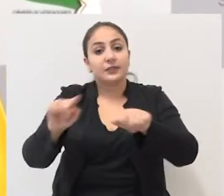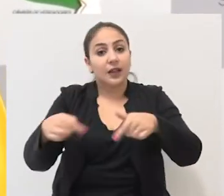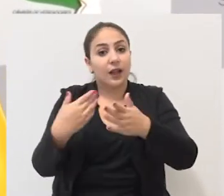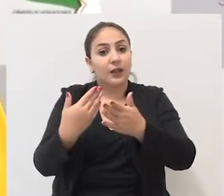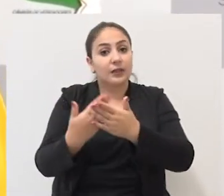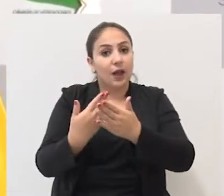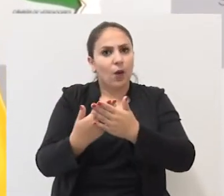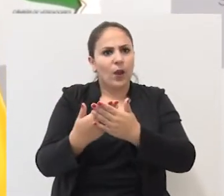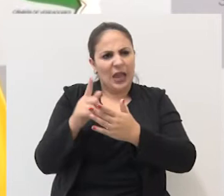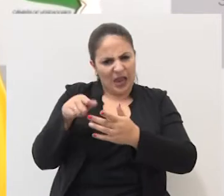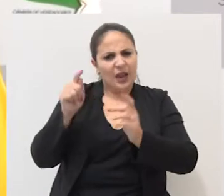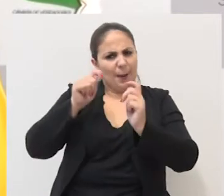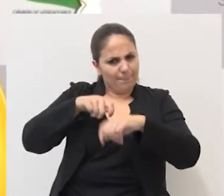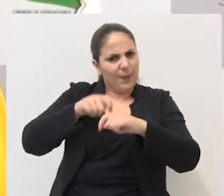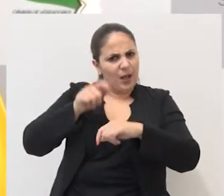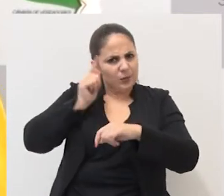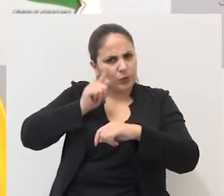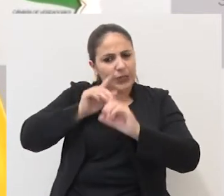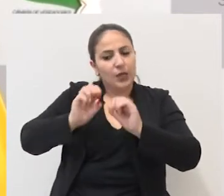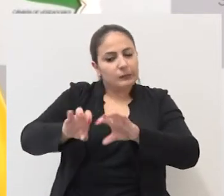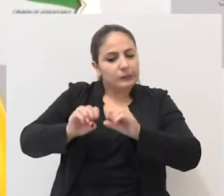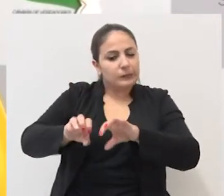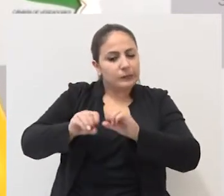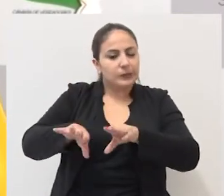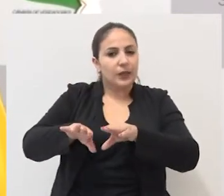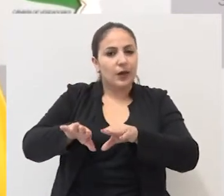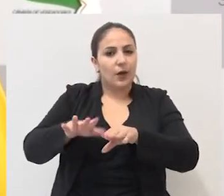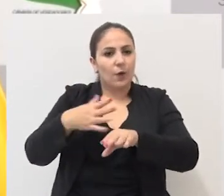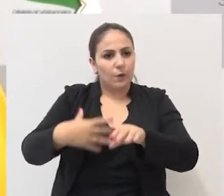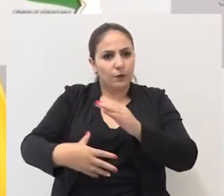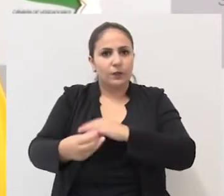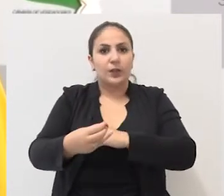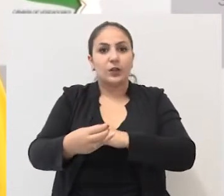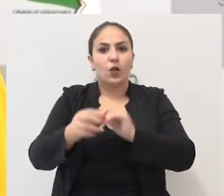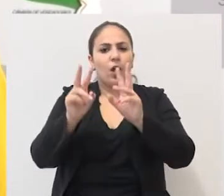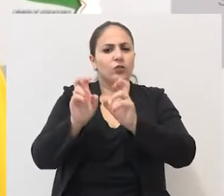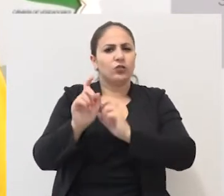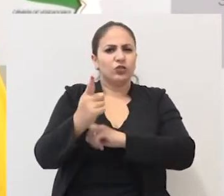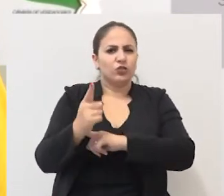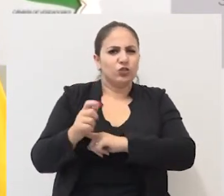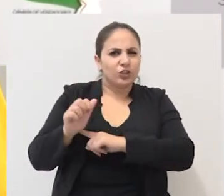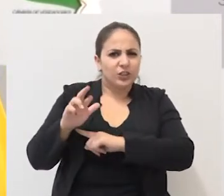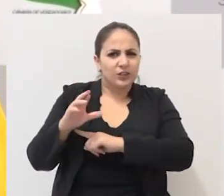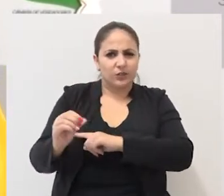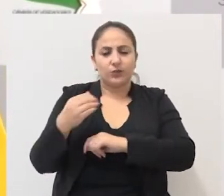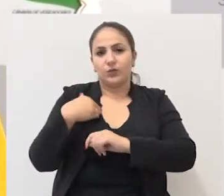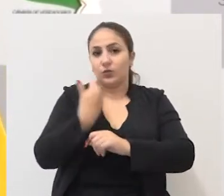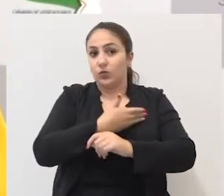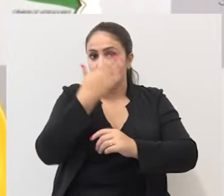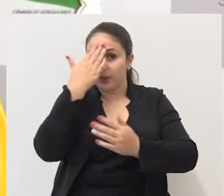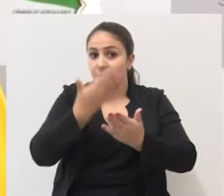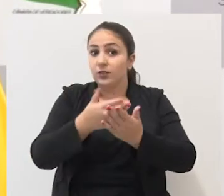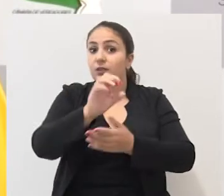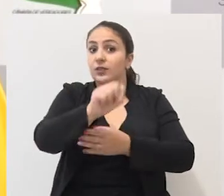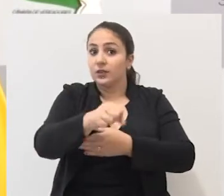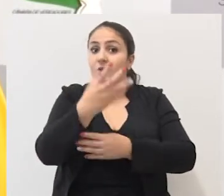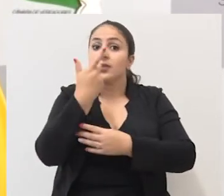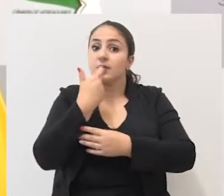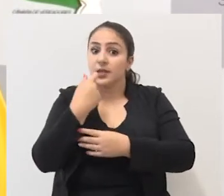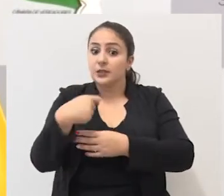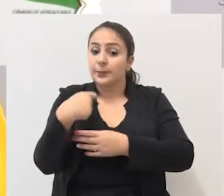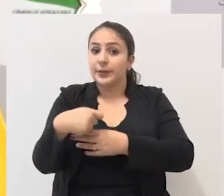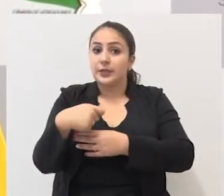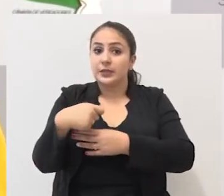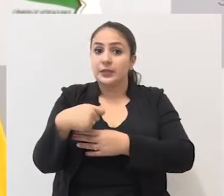capacitada para estar instruindo os nossos filhos acerca do gênero. Então, acreditamos sim que a criança